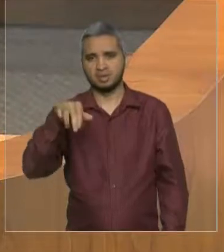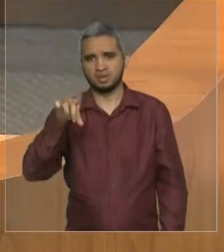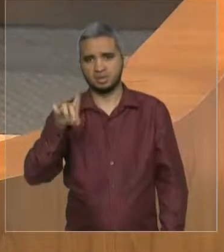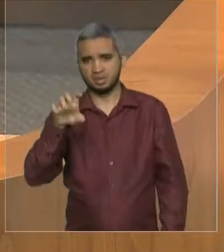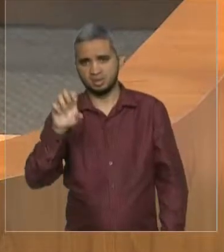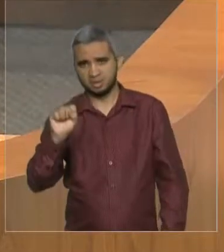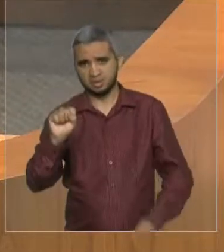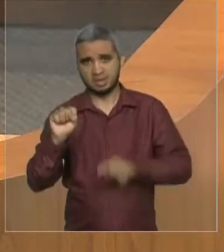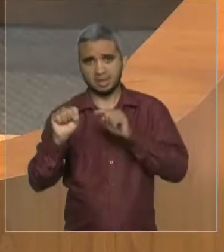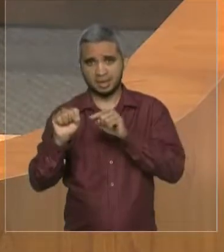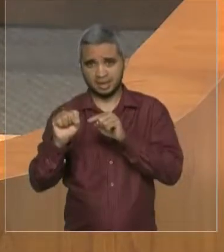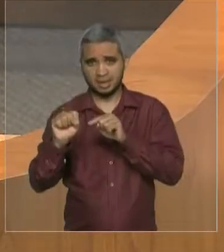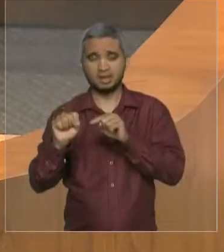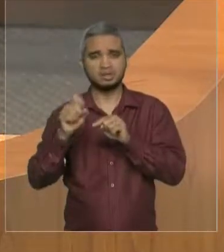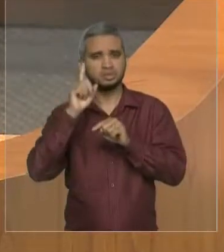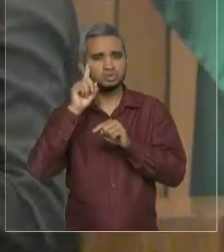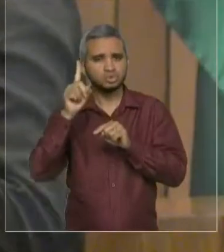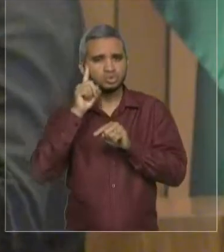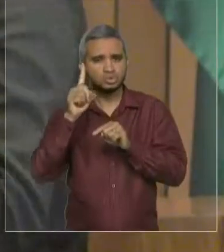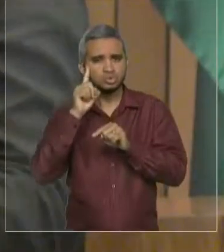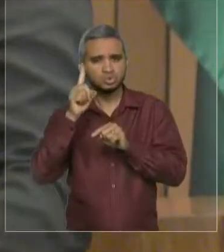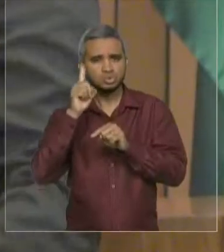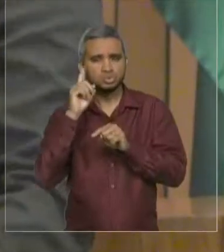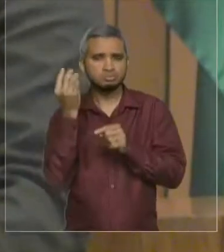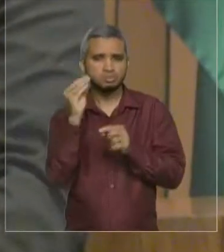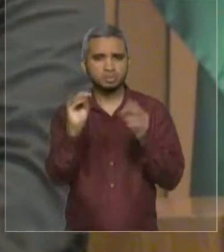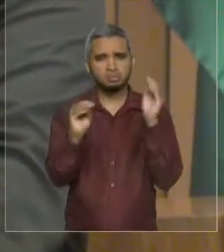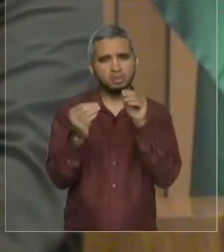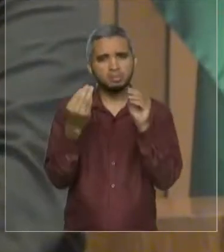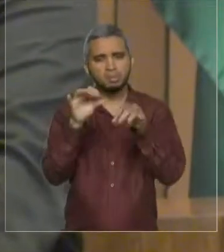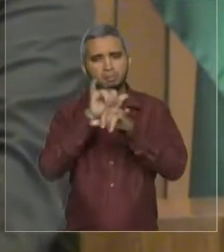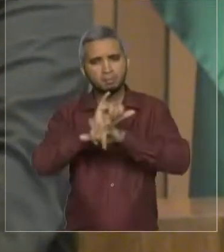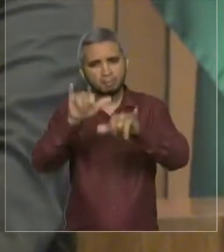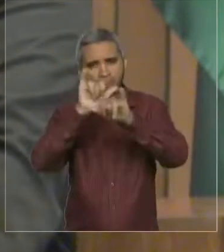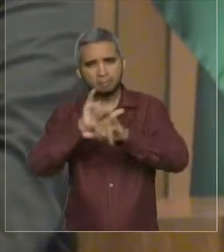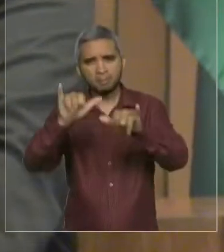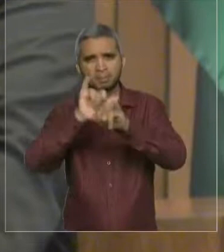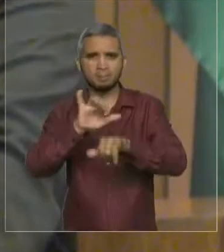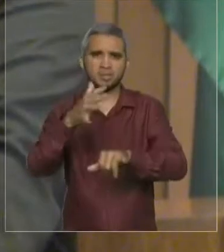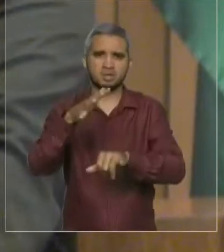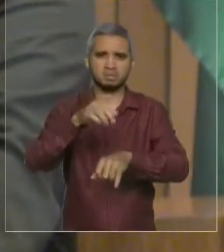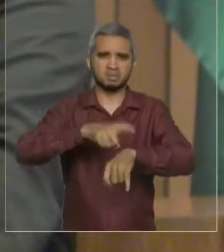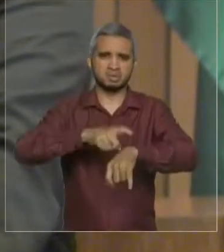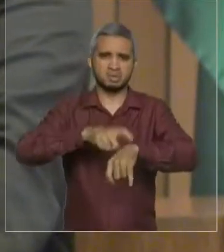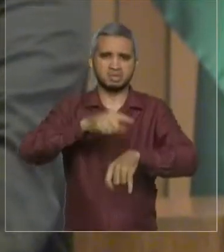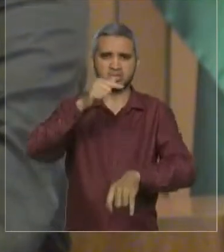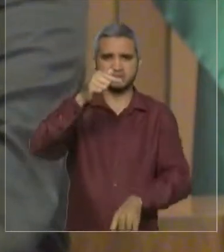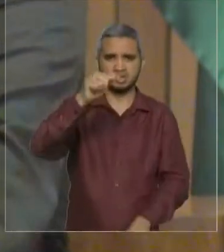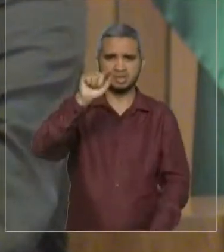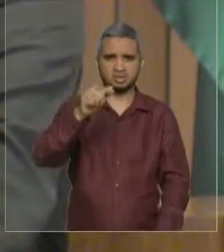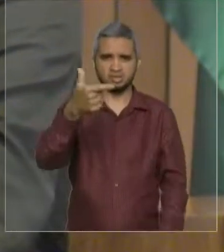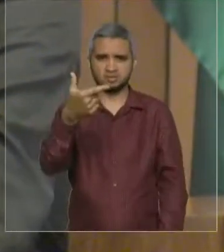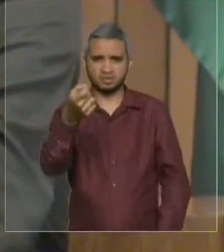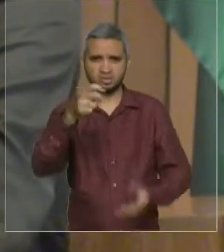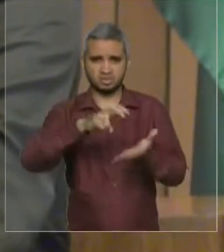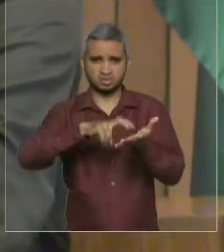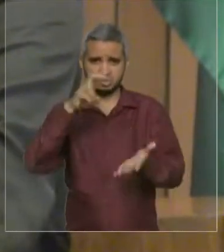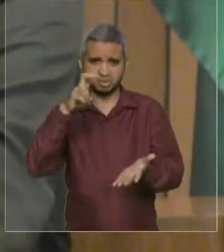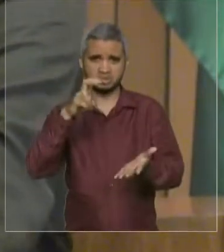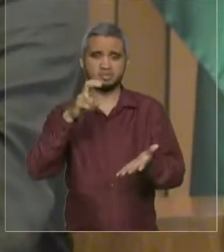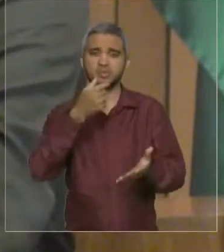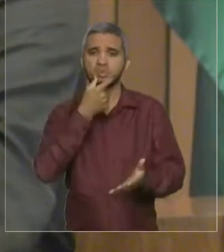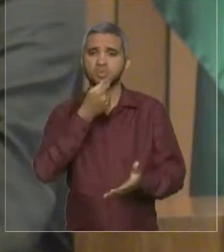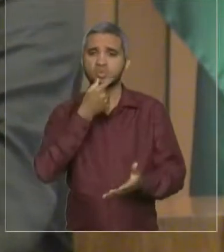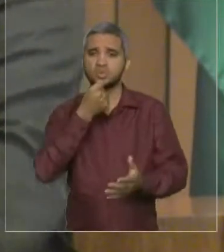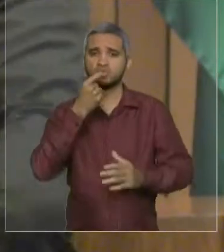parlamentares. Então, todos os dias, nesse programa da Mirante, por volta das 7h20 da manhã, apresentado pelo jornalista